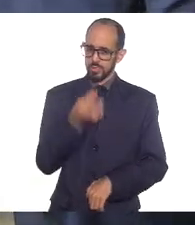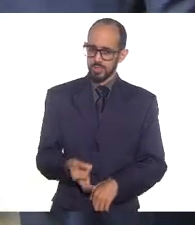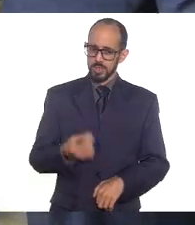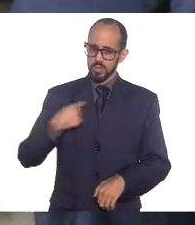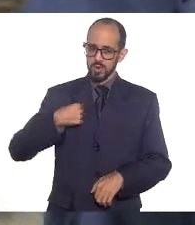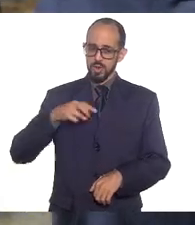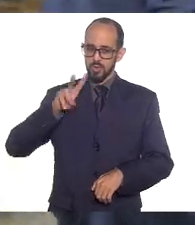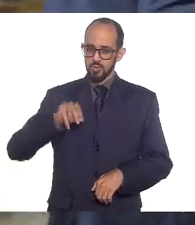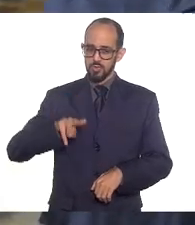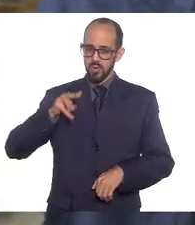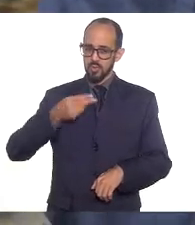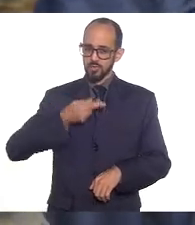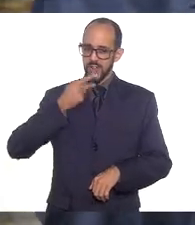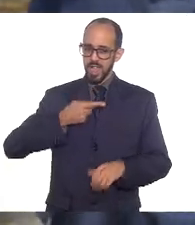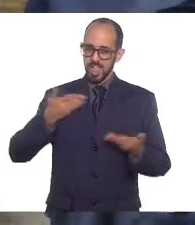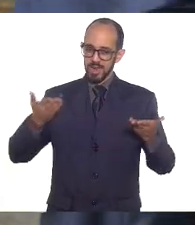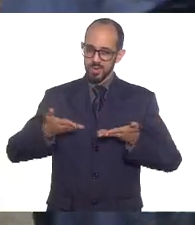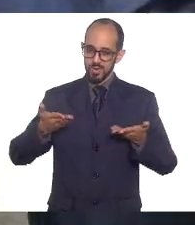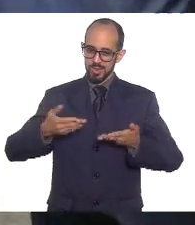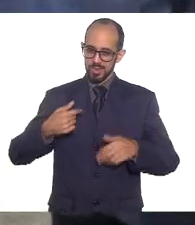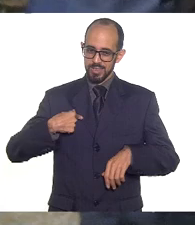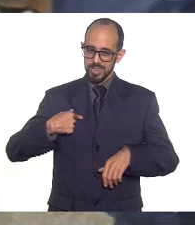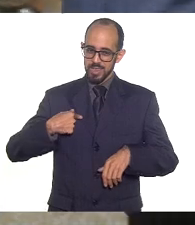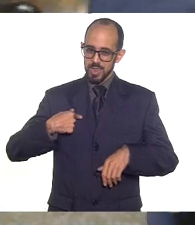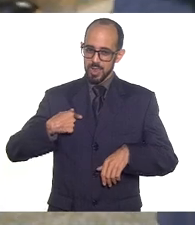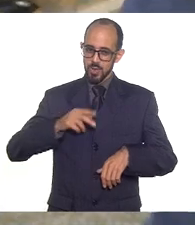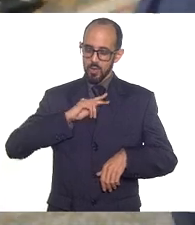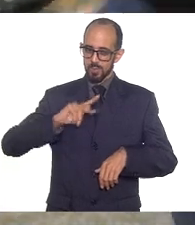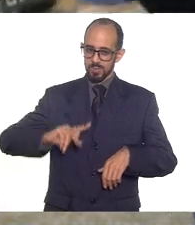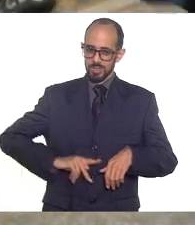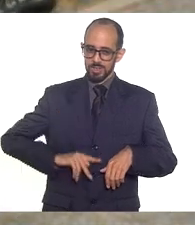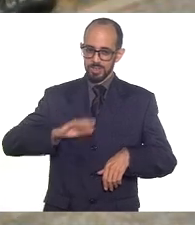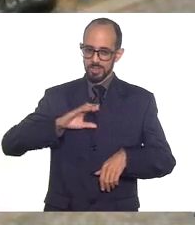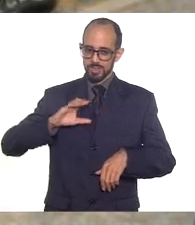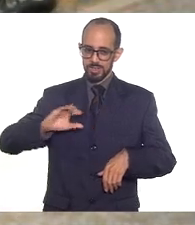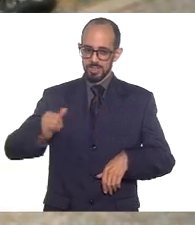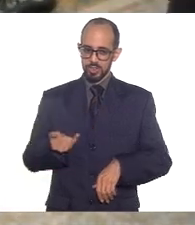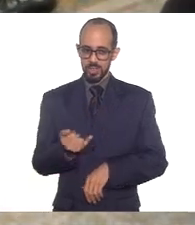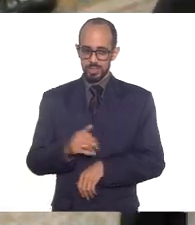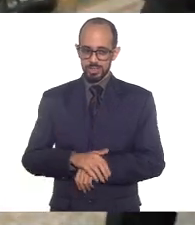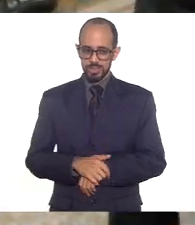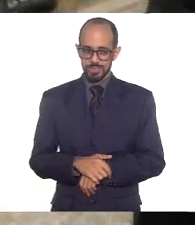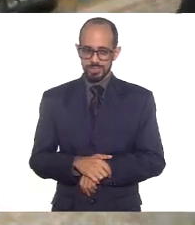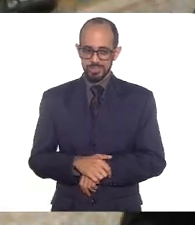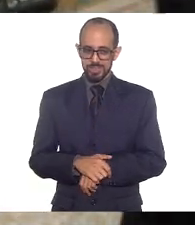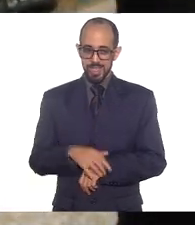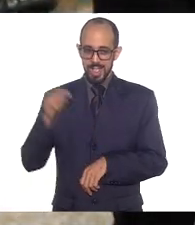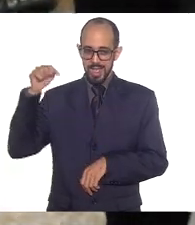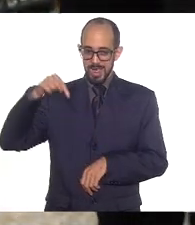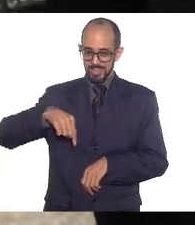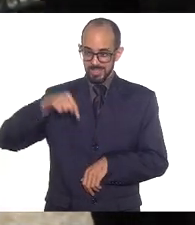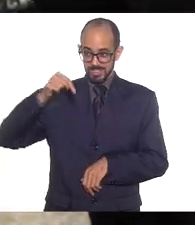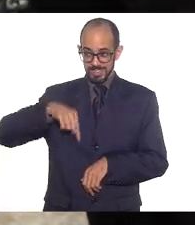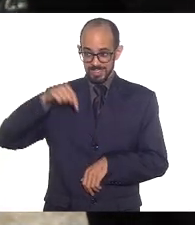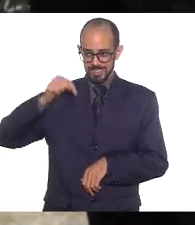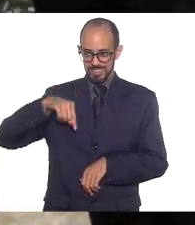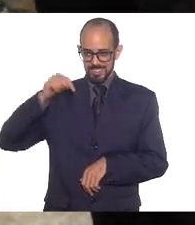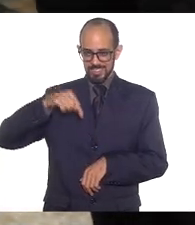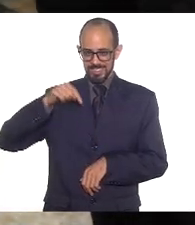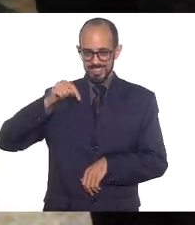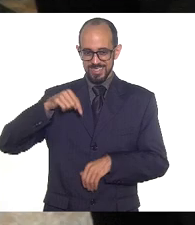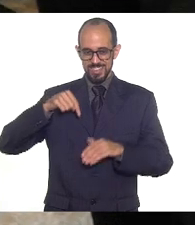eu vou dar meia-noite não eu como presidente da ccj seu presidente aqui é que esse